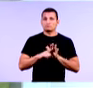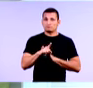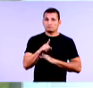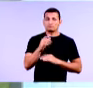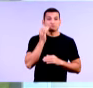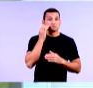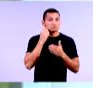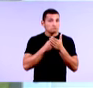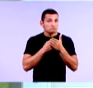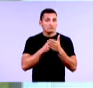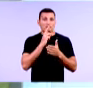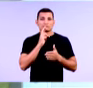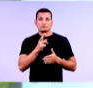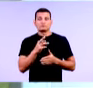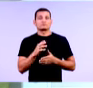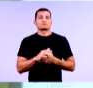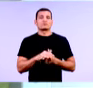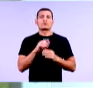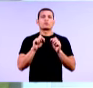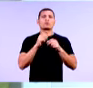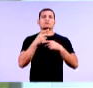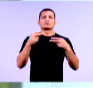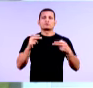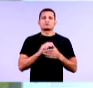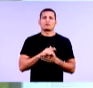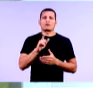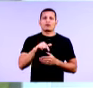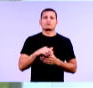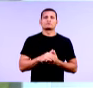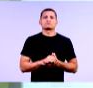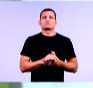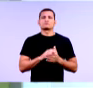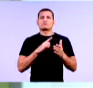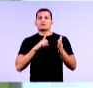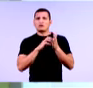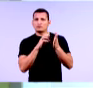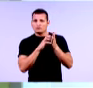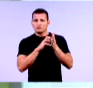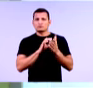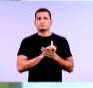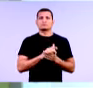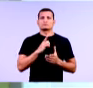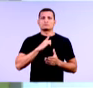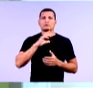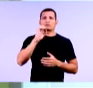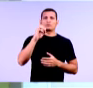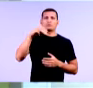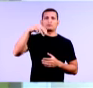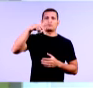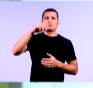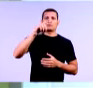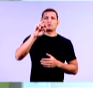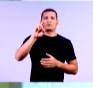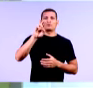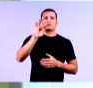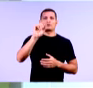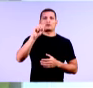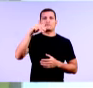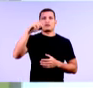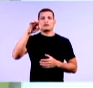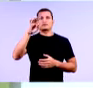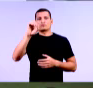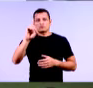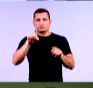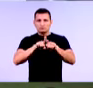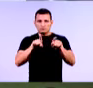né? O que é um objeto? Objeto é algo que tem característica, comportamento e apresenta o estado. Prepara para a prova, isso aí vai cair,